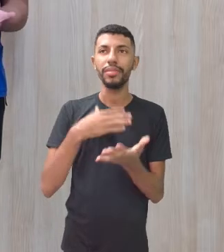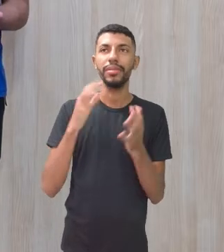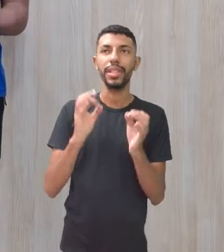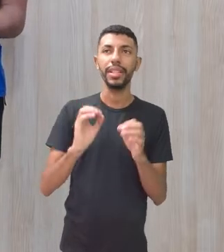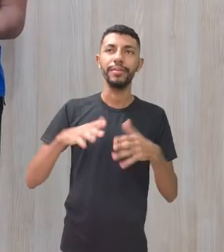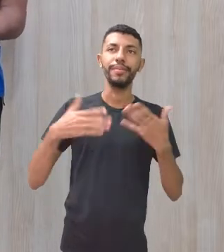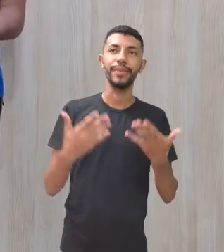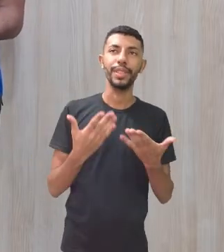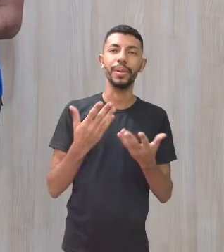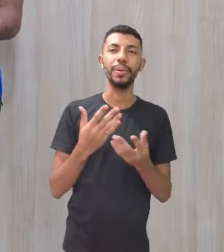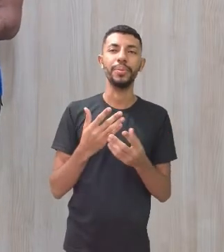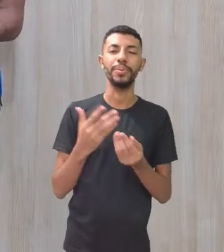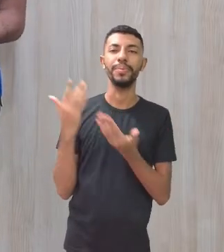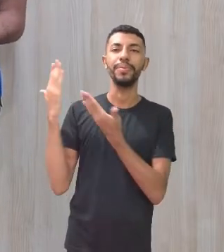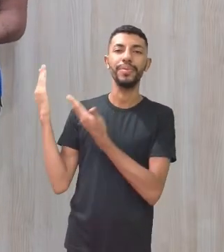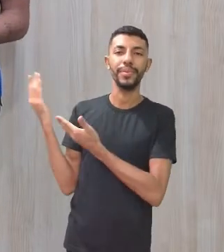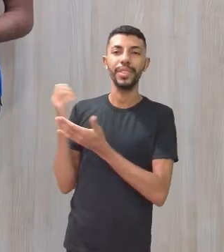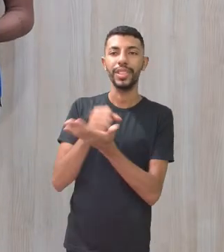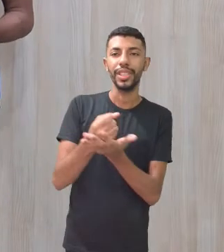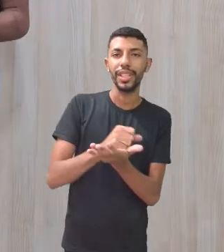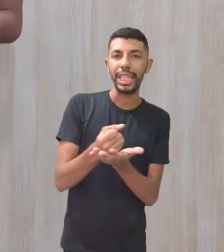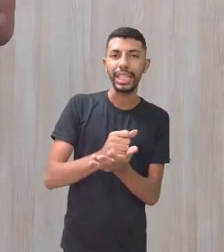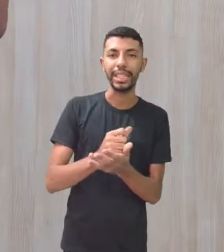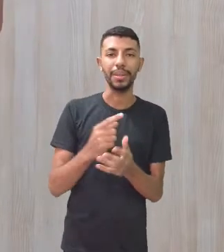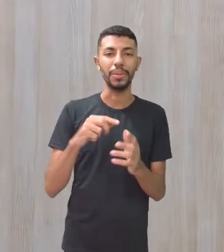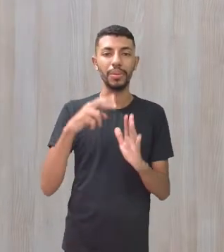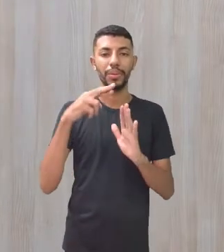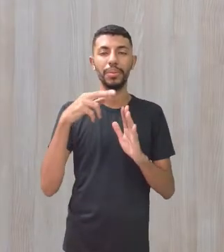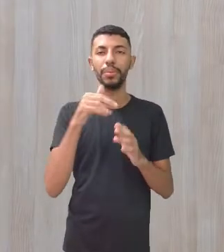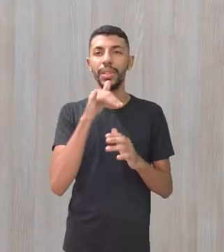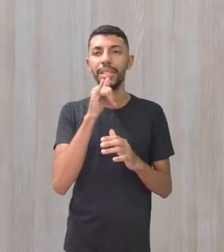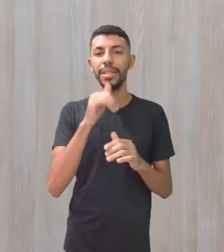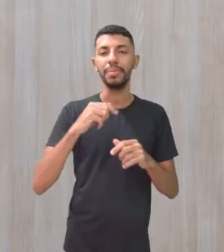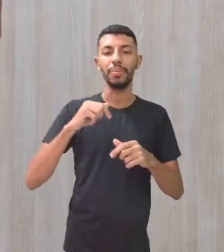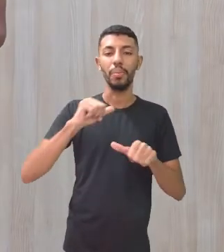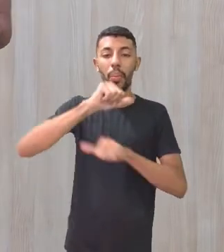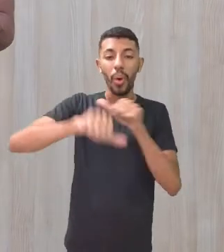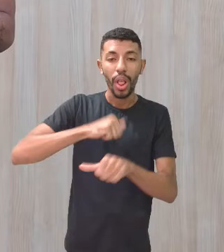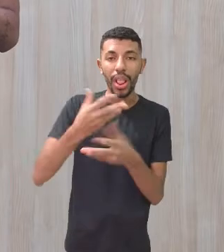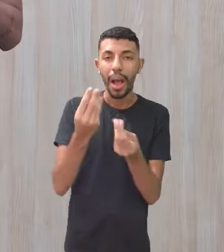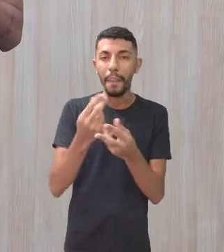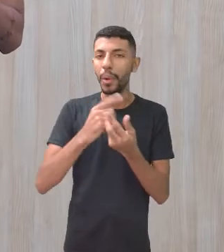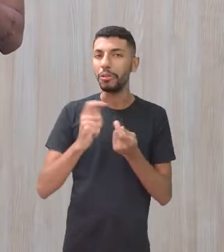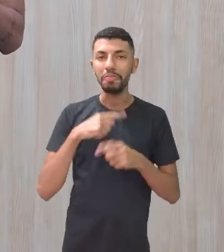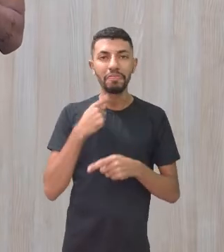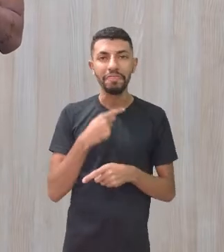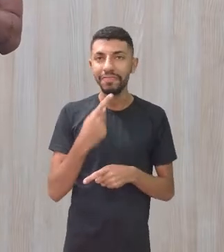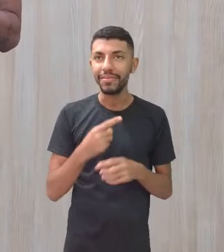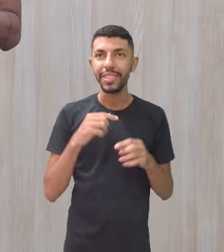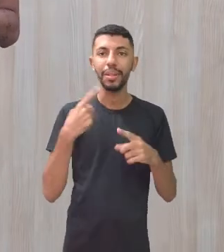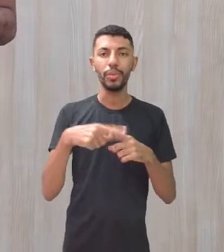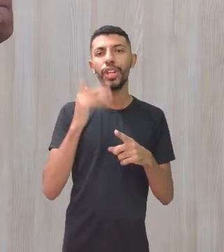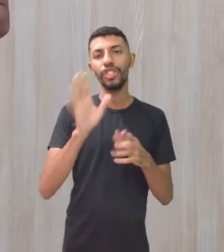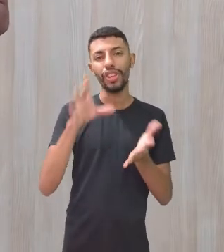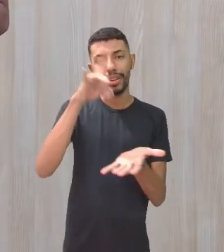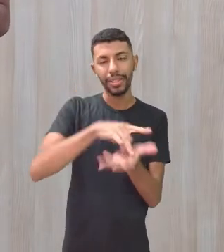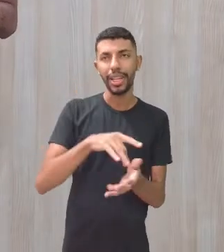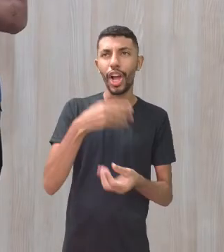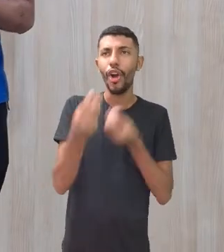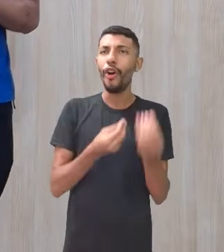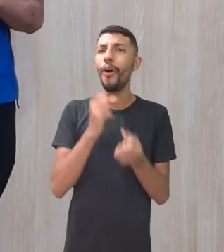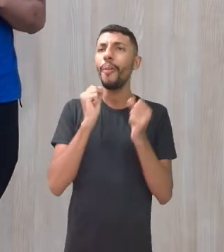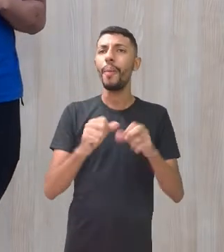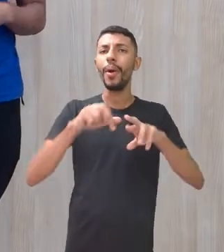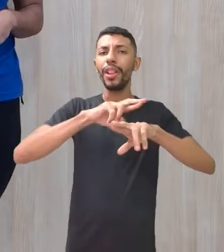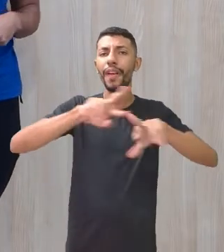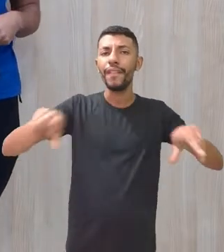que no jogo no jogo eletrônico a gente não pode fazer tantas variações, já que ele já vem estabelecido, né? Como é que a gente pode variar